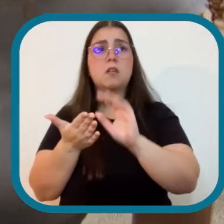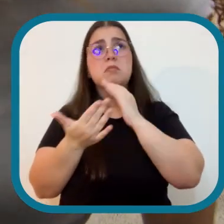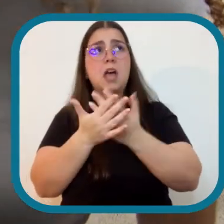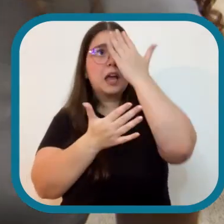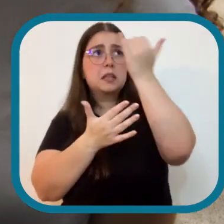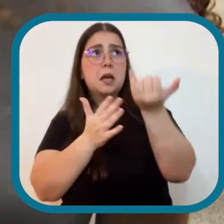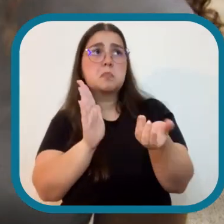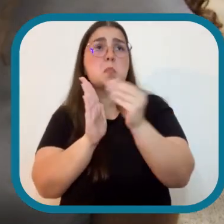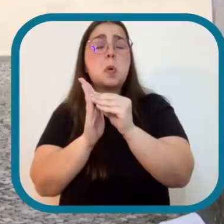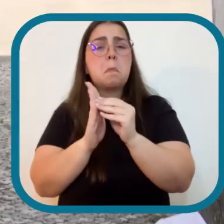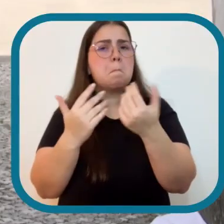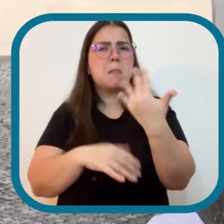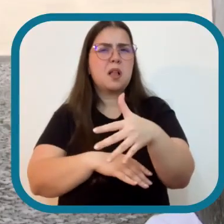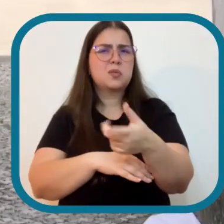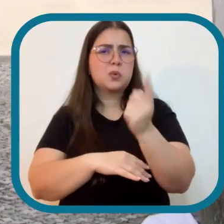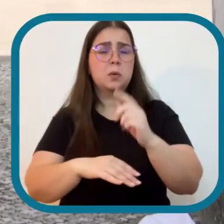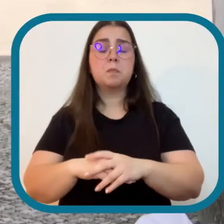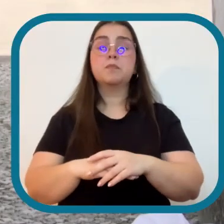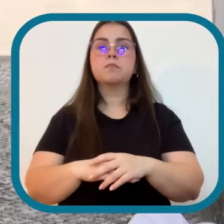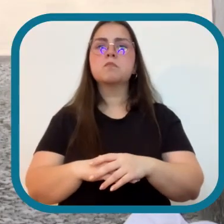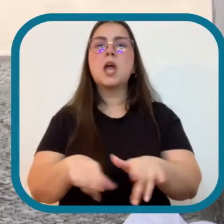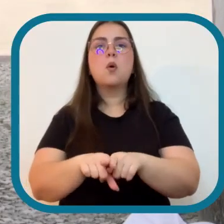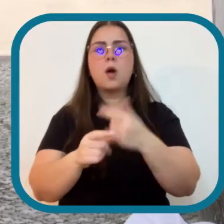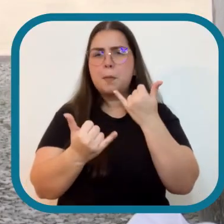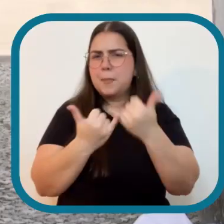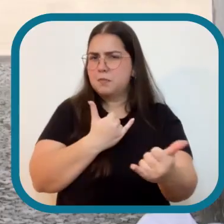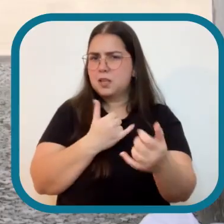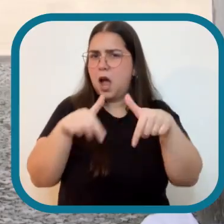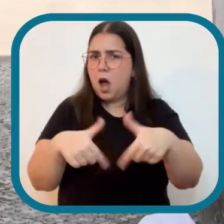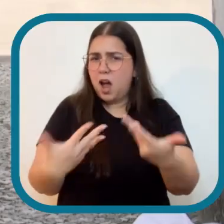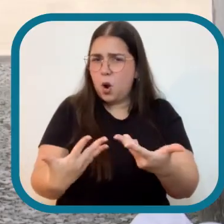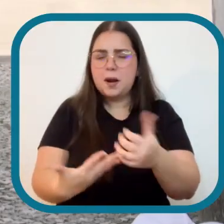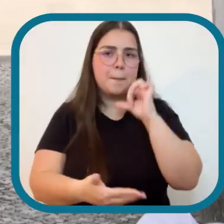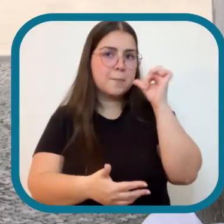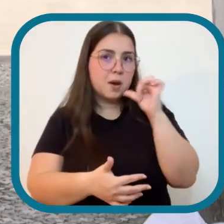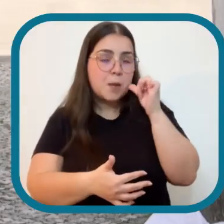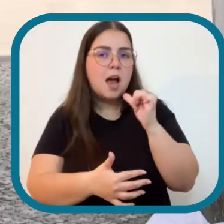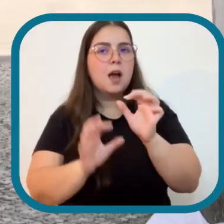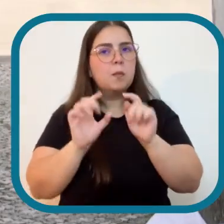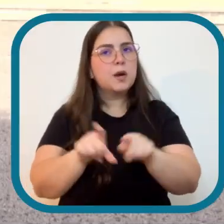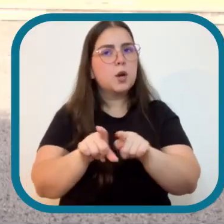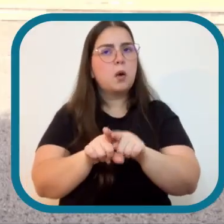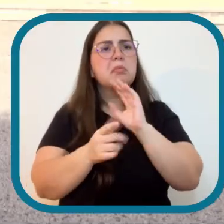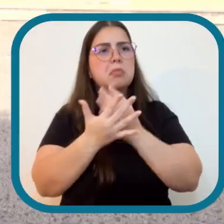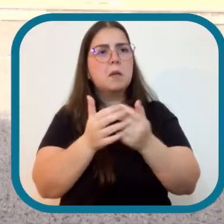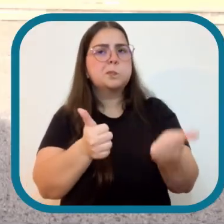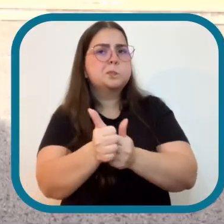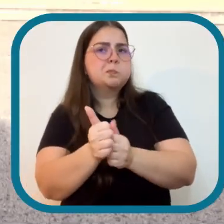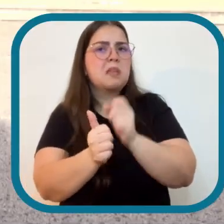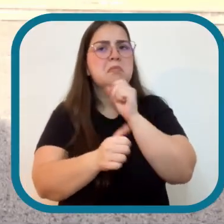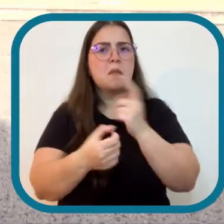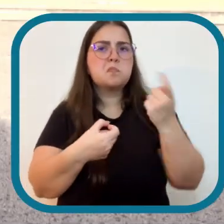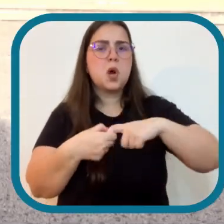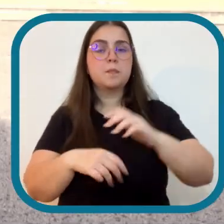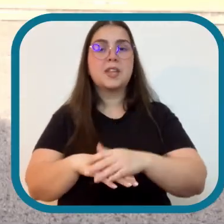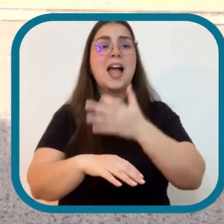mal de todo, sinceramente. Uma ameaça eu acho que hoje em dia ainda não. Eu acho que pode ser ainda um complemento. Se for para ajudar a